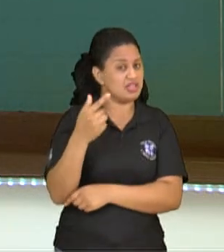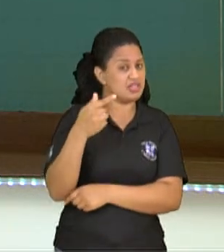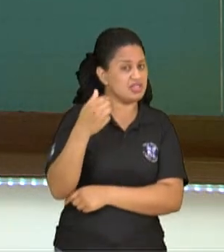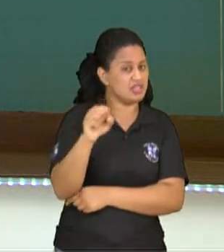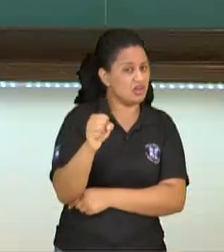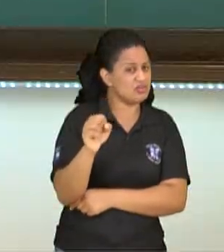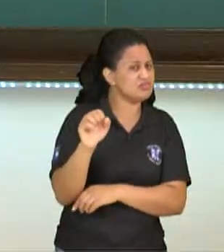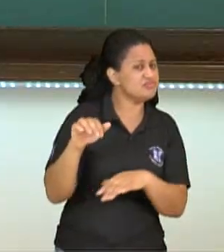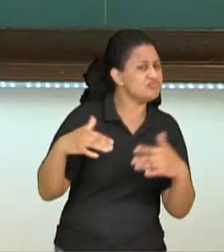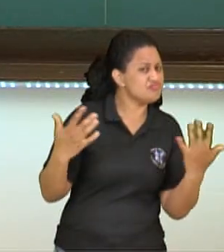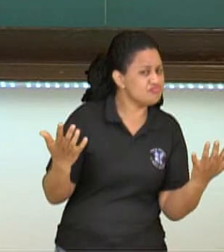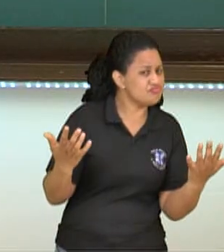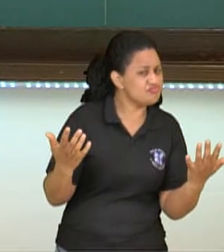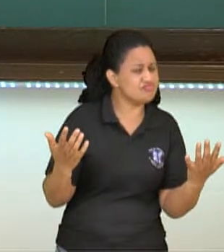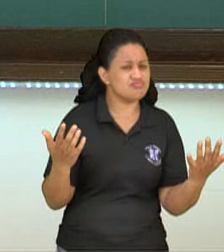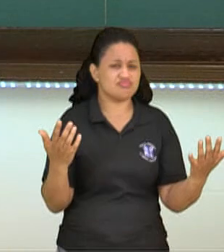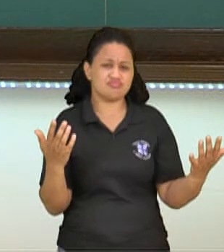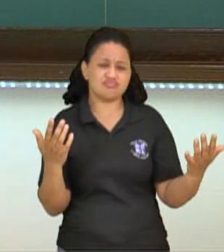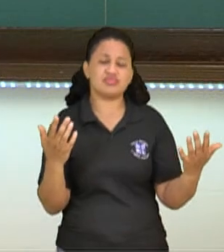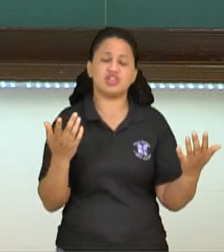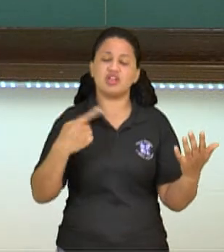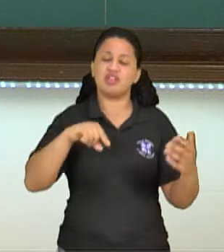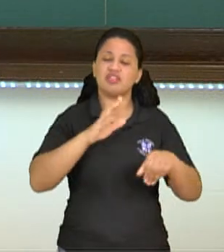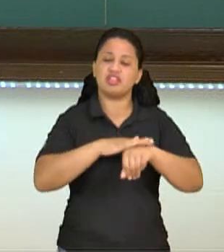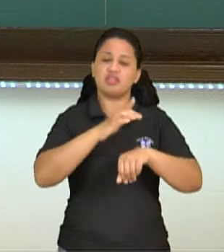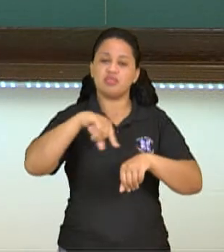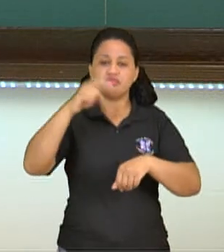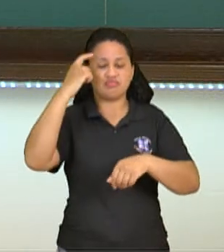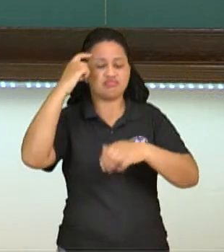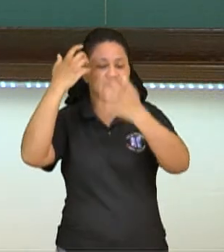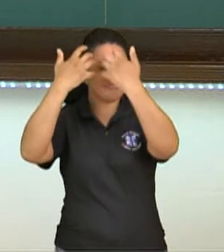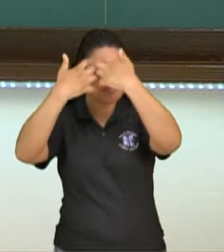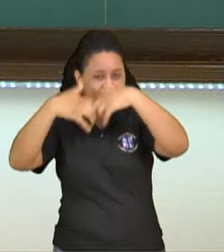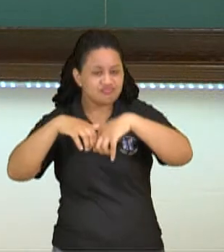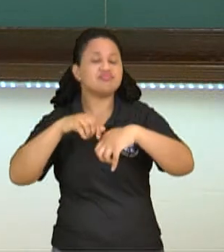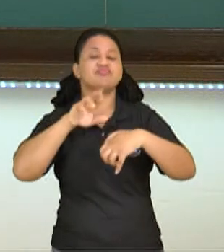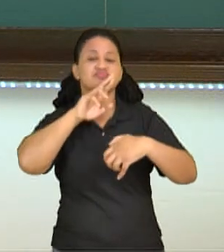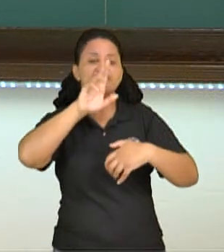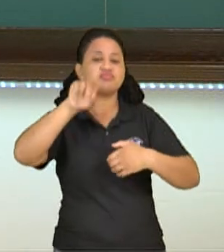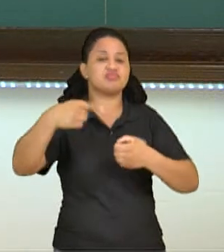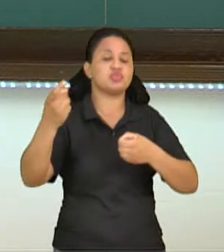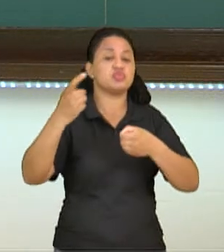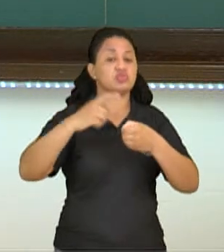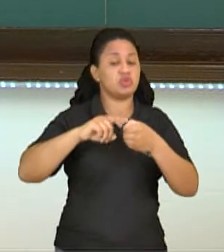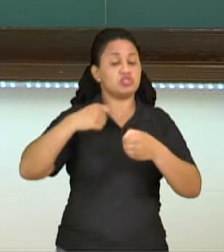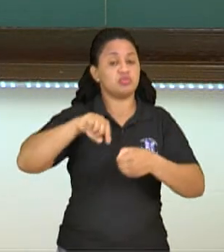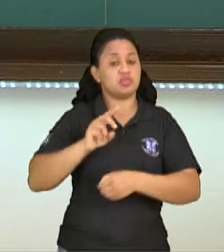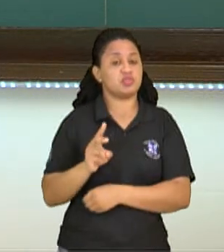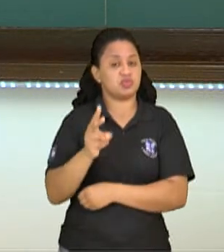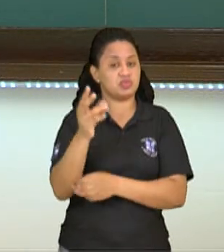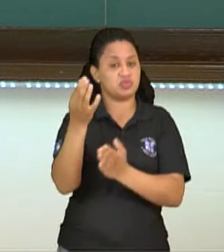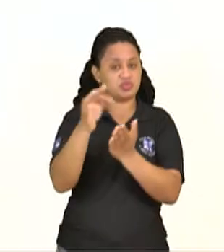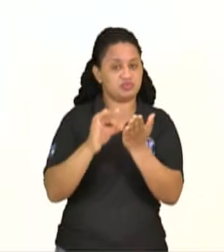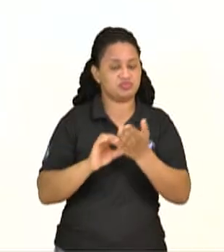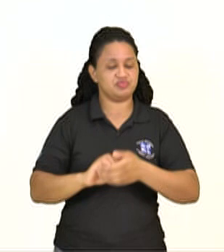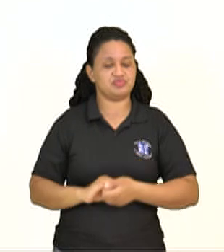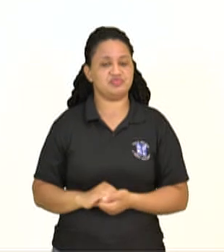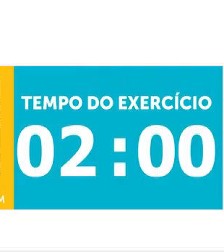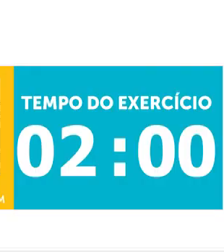Será? Hein? Professora vai dar um tempinho para vocês pensarem. Eu já retomo aqui para a gente poder fazer essa correção.